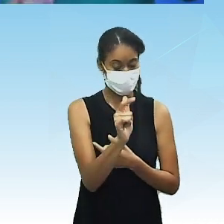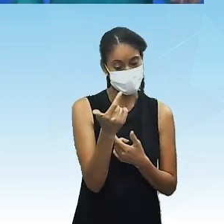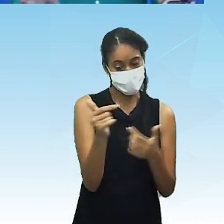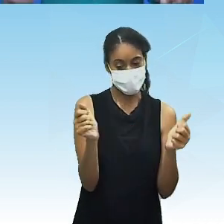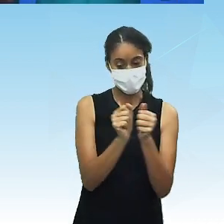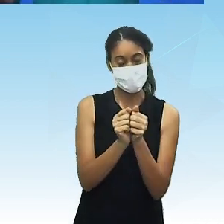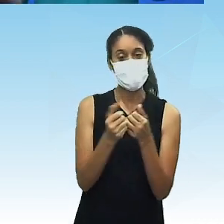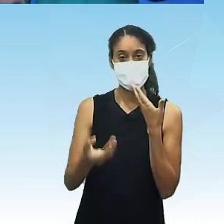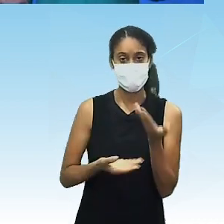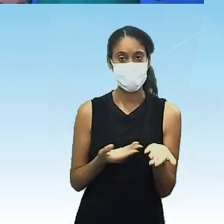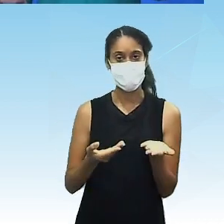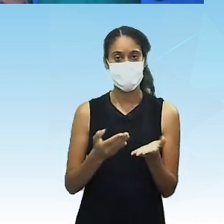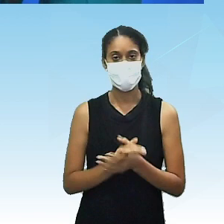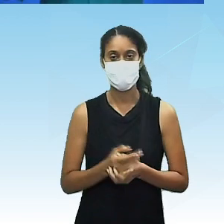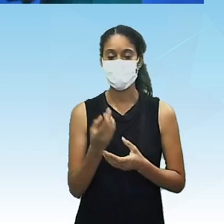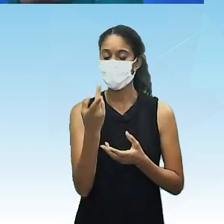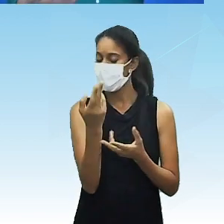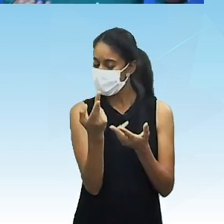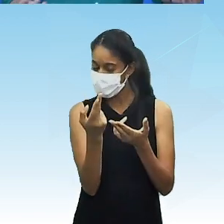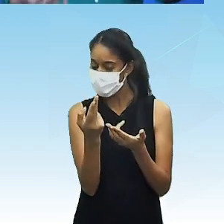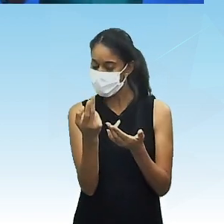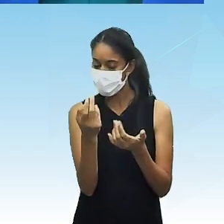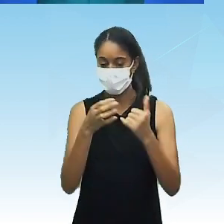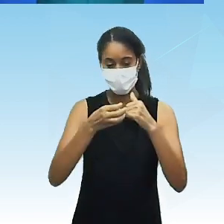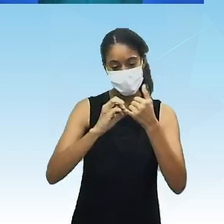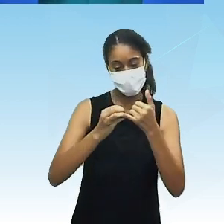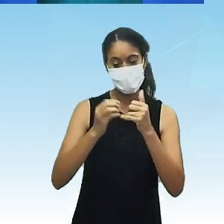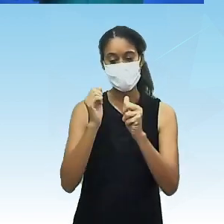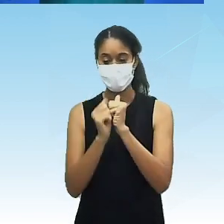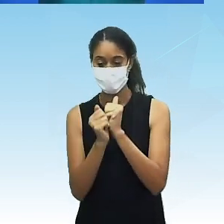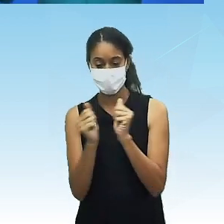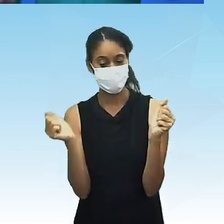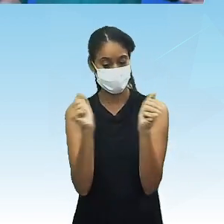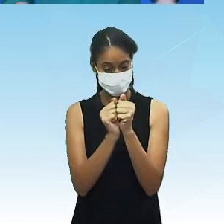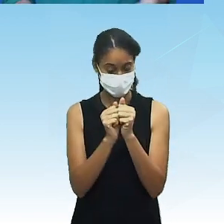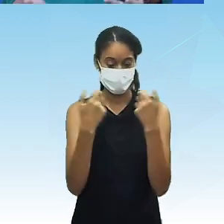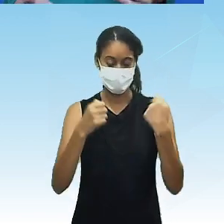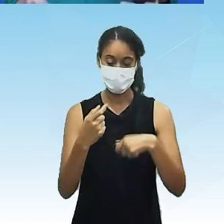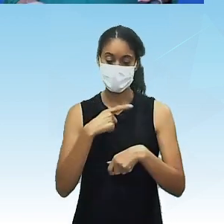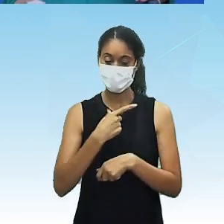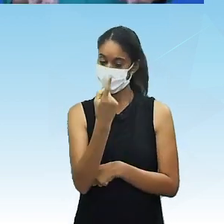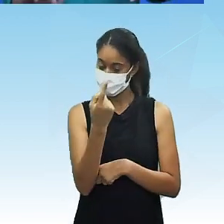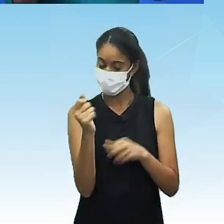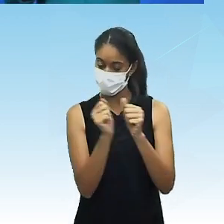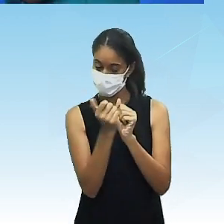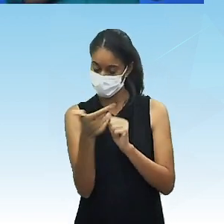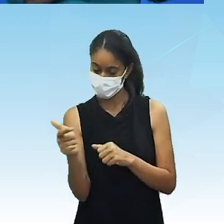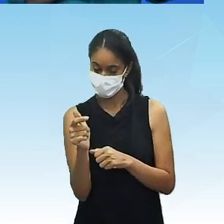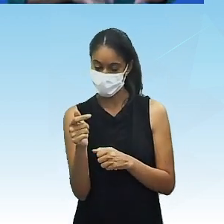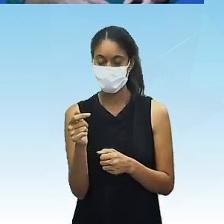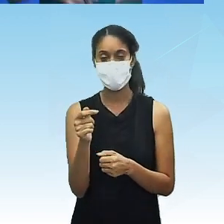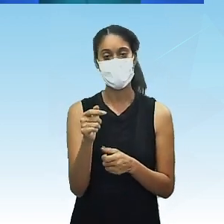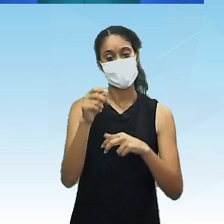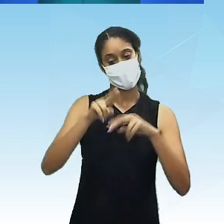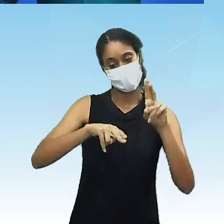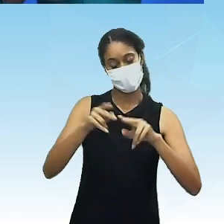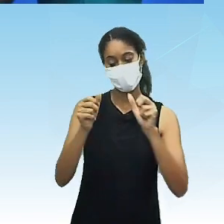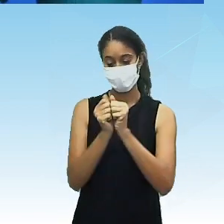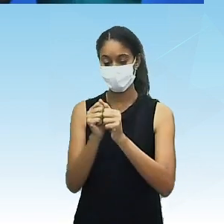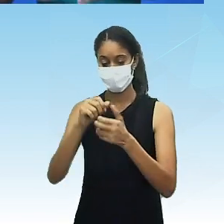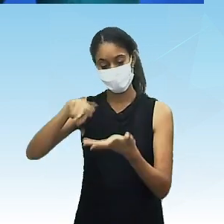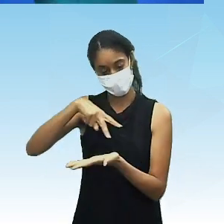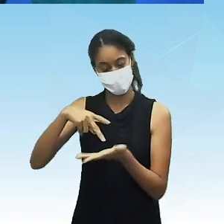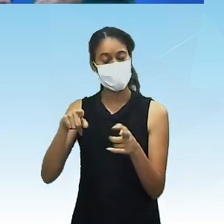sem feijão, tá ligado? São João sem forró. Tem que ter um, para ter um tem que ter o outro, entendesse? Então, a oxidação só